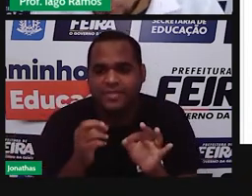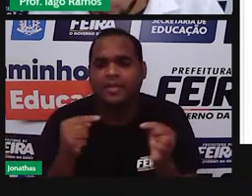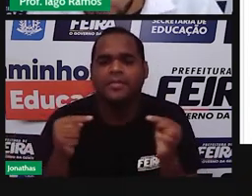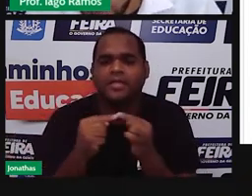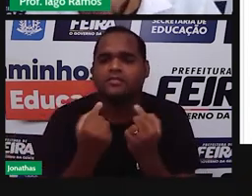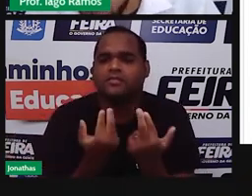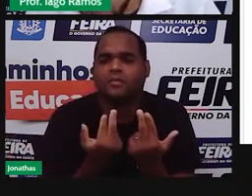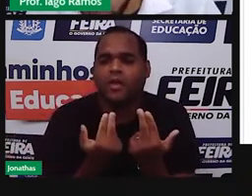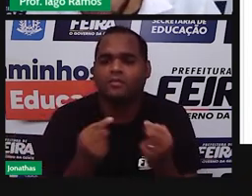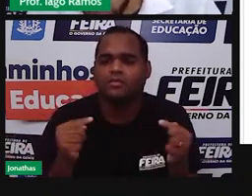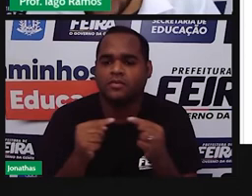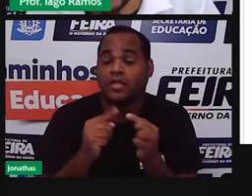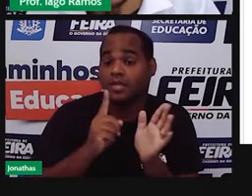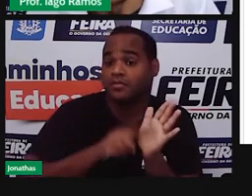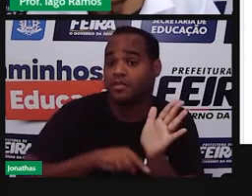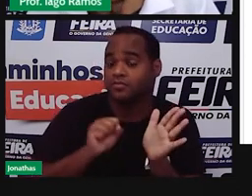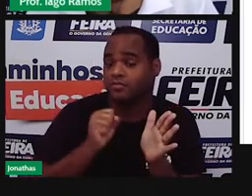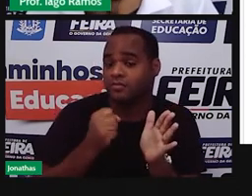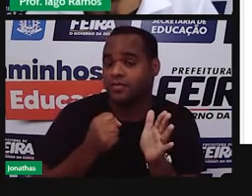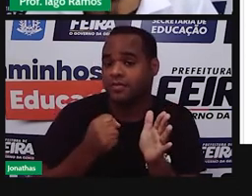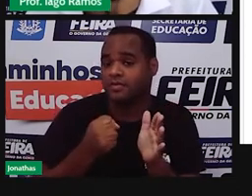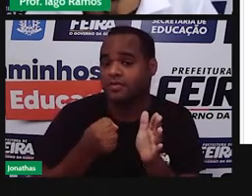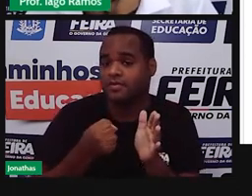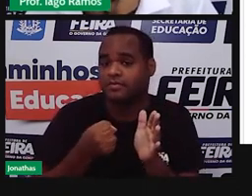Igual a menos 8.